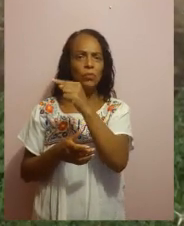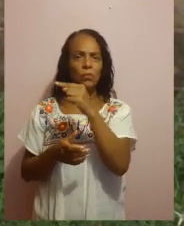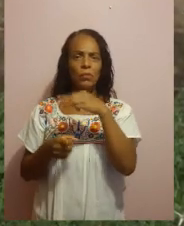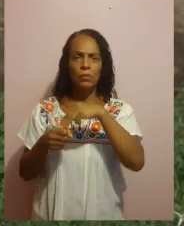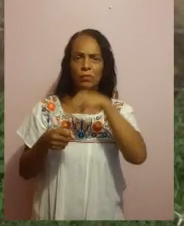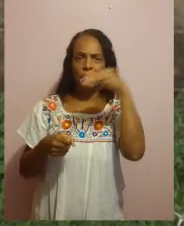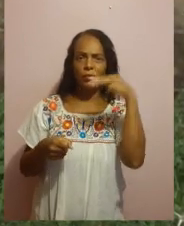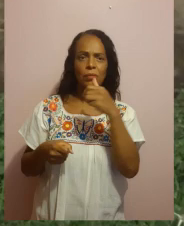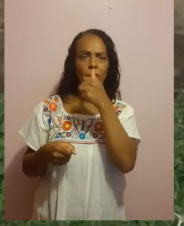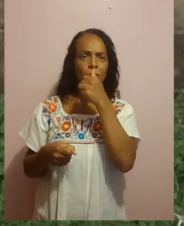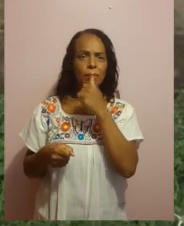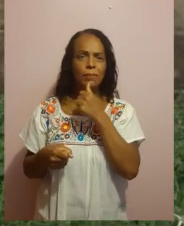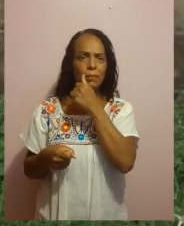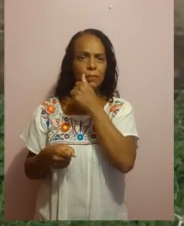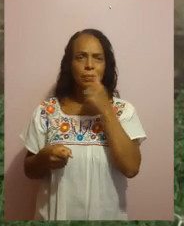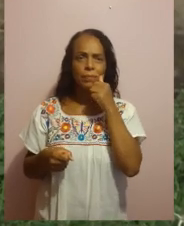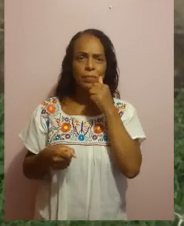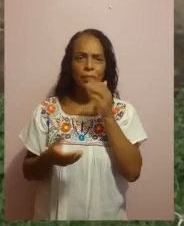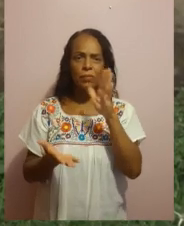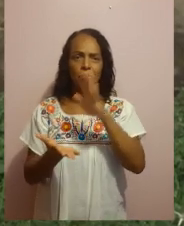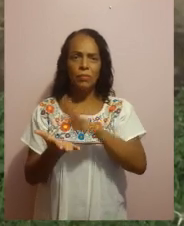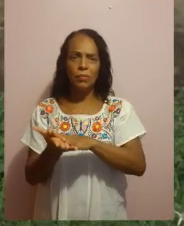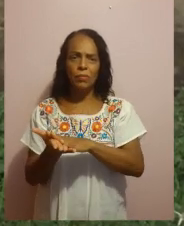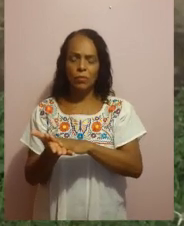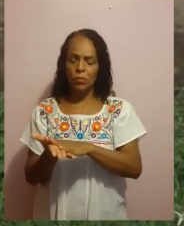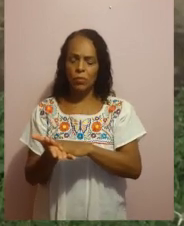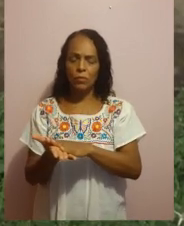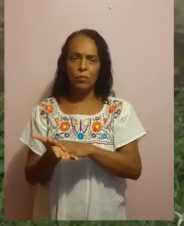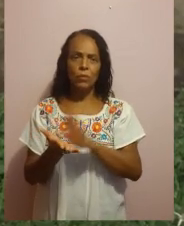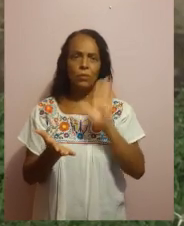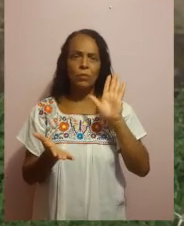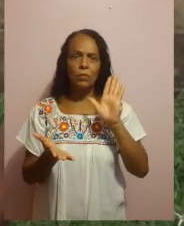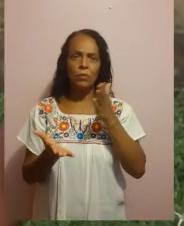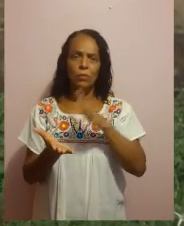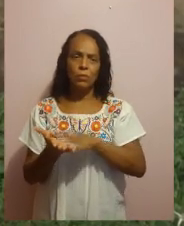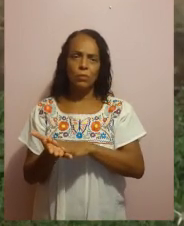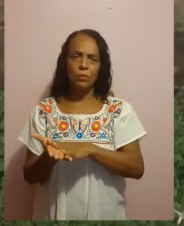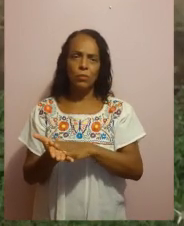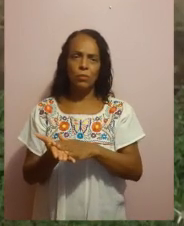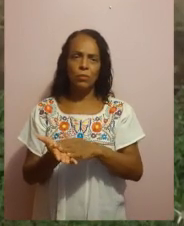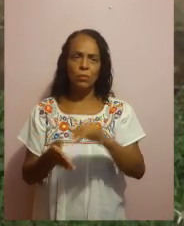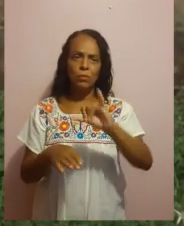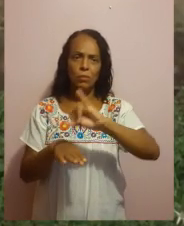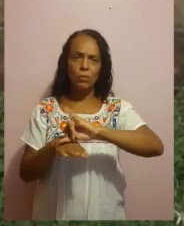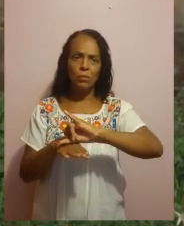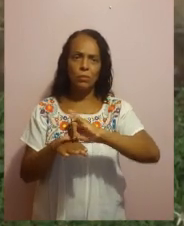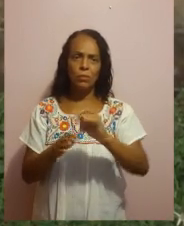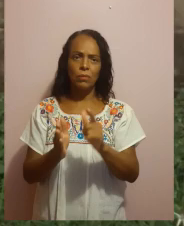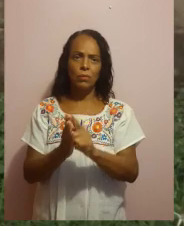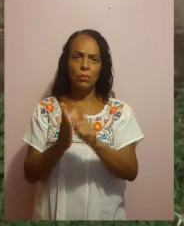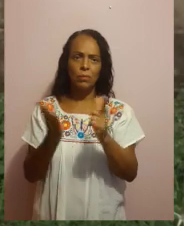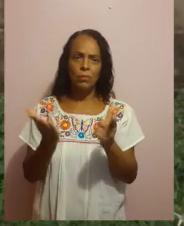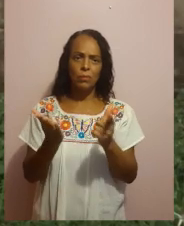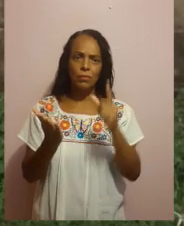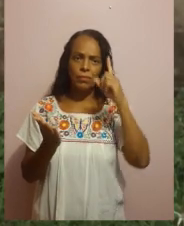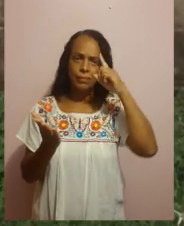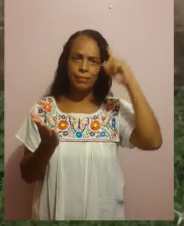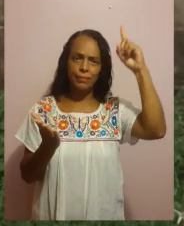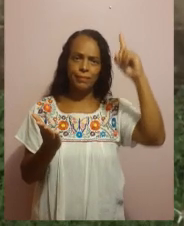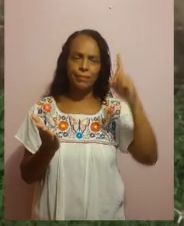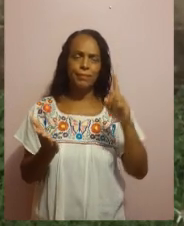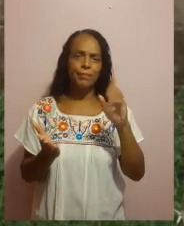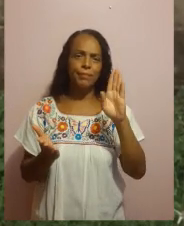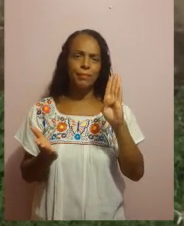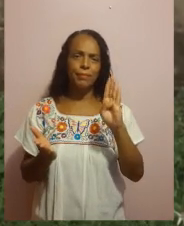Bíblia, se você botar a mão aqui em cima da Bíblia e jurar que vai parar com